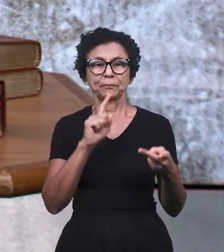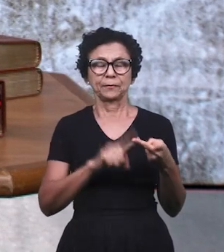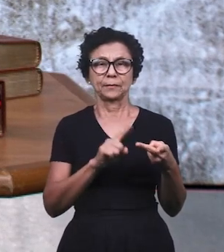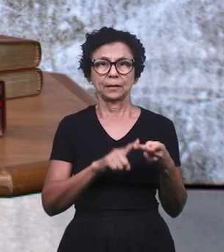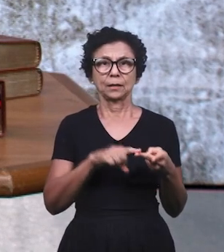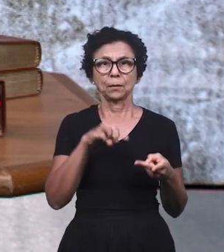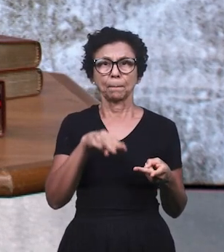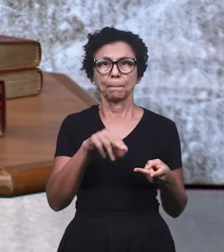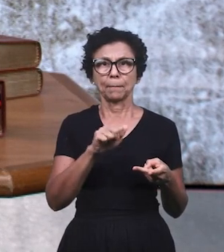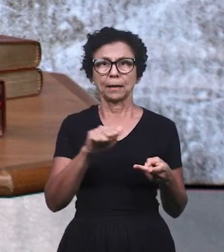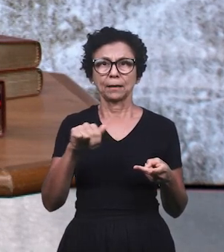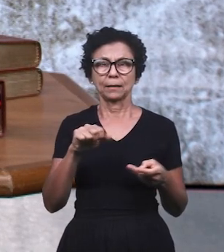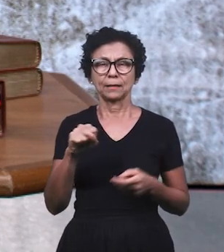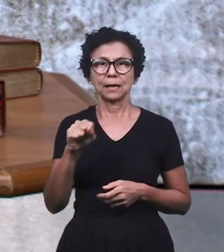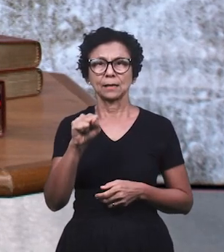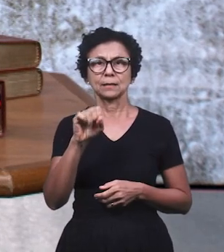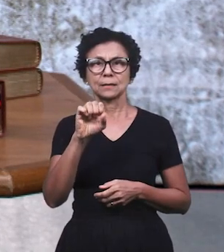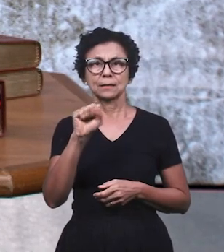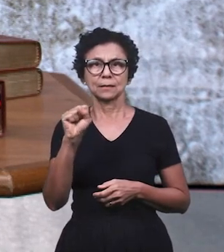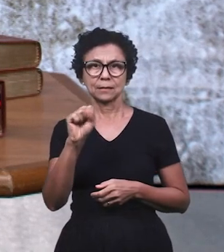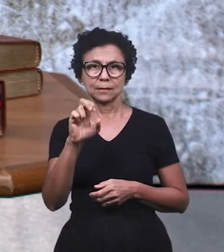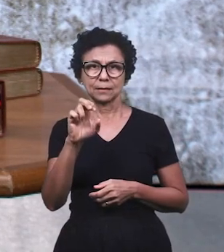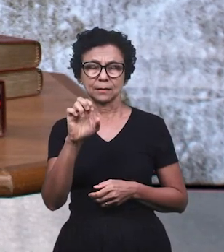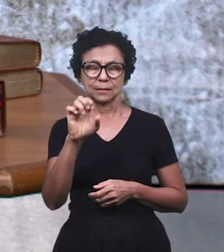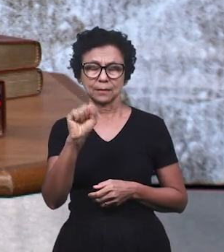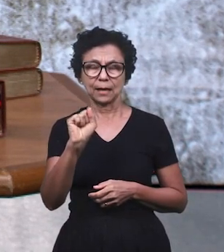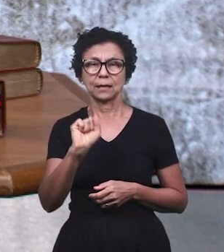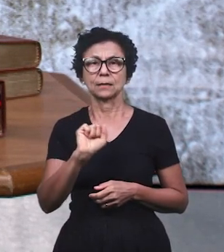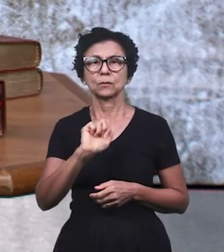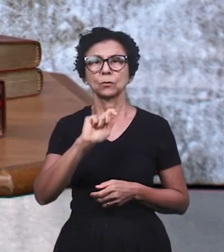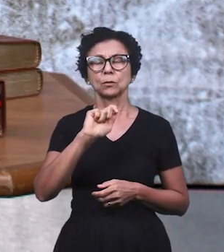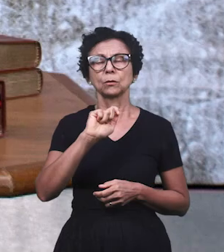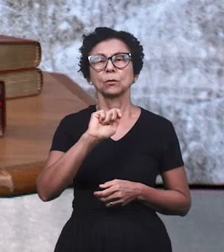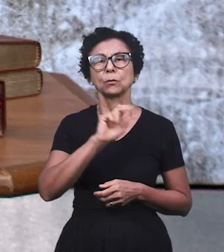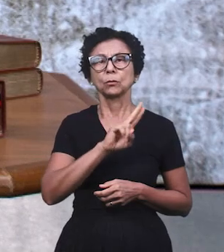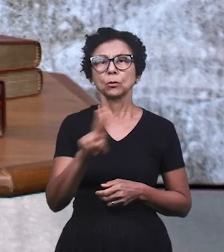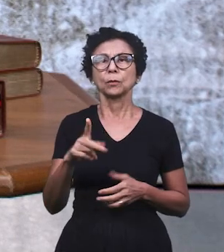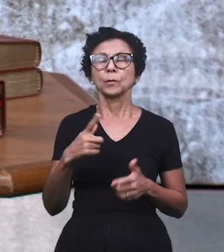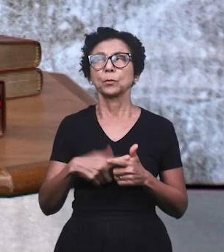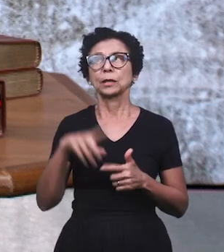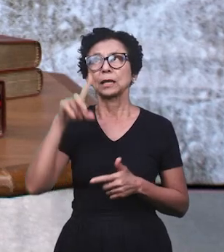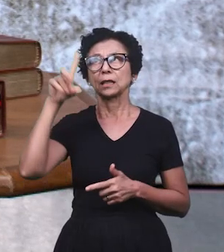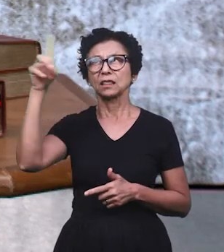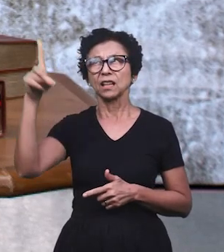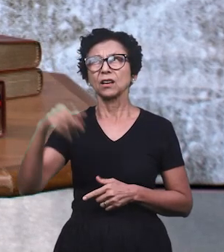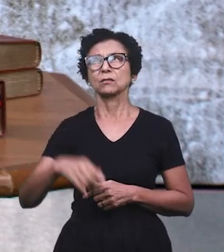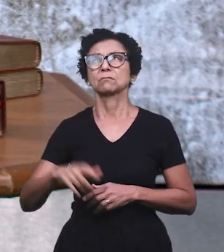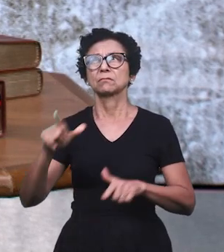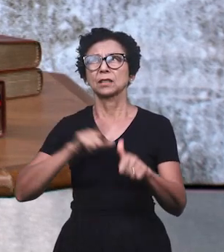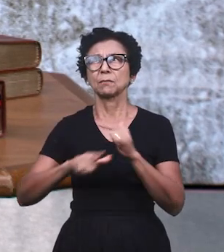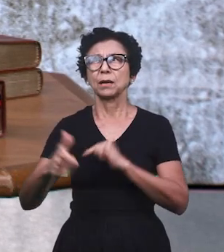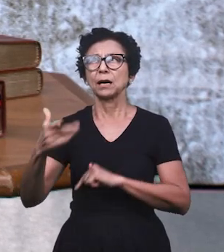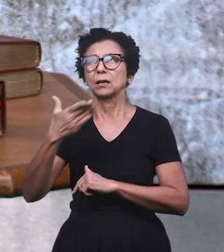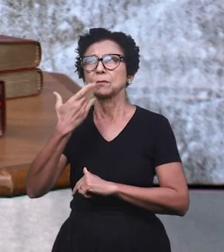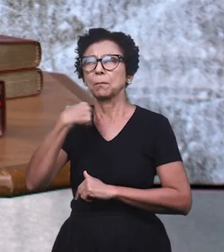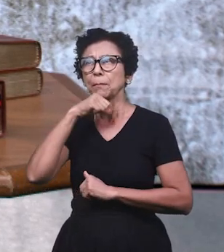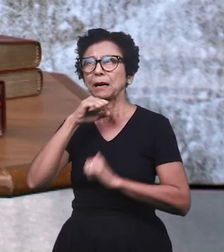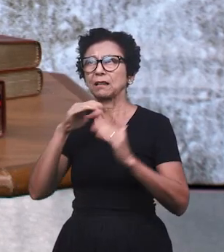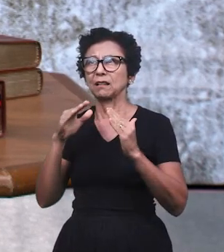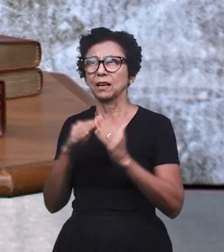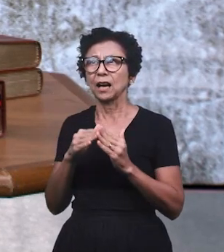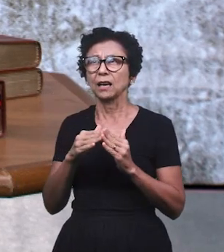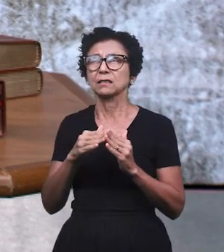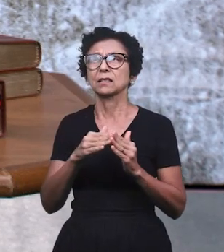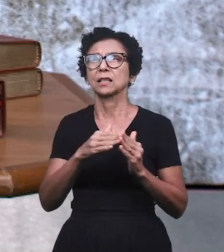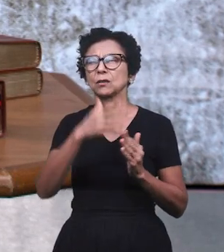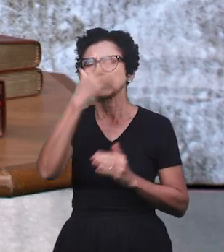fez esquecer de todo o meu trabalho e de toda a casa de meu pai. E o nome do segundo chamou